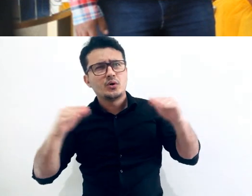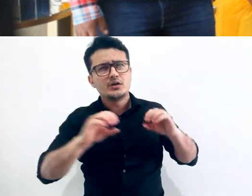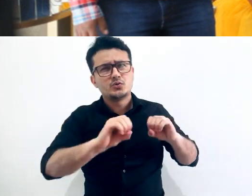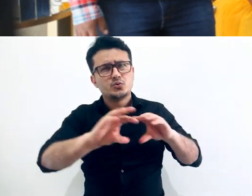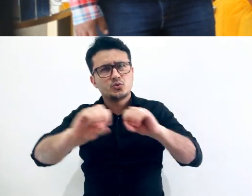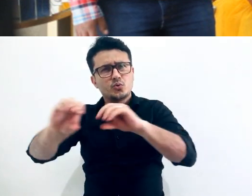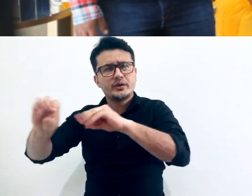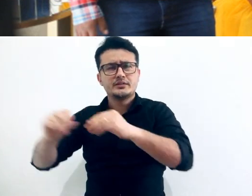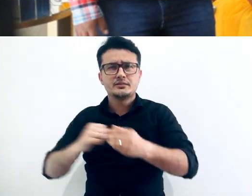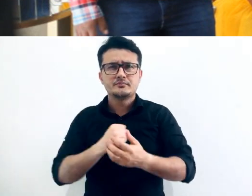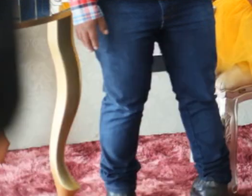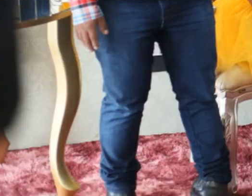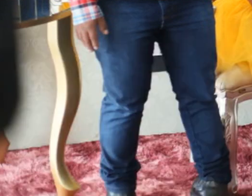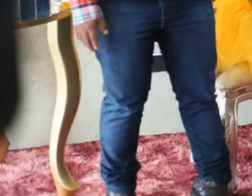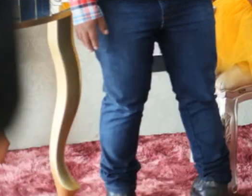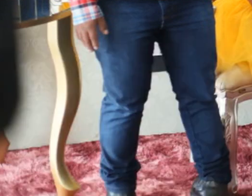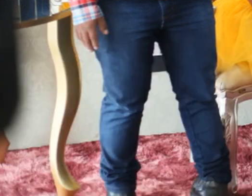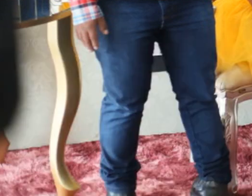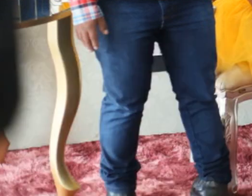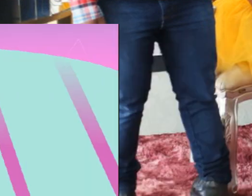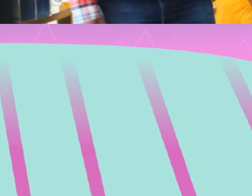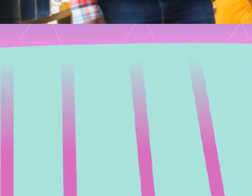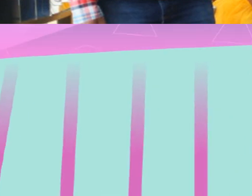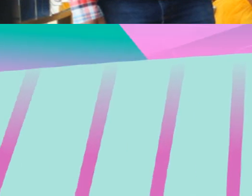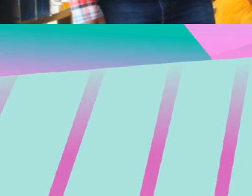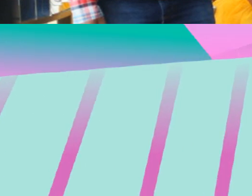do ensino regular.